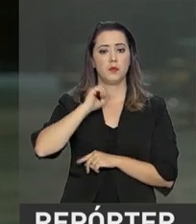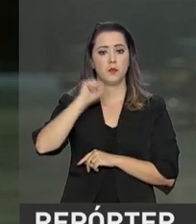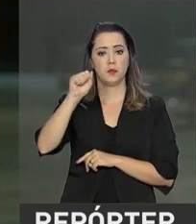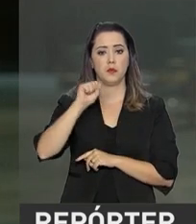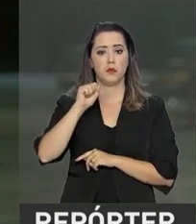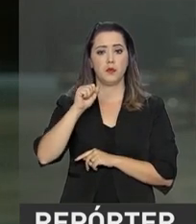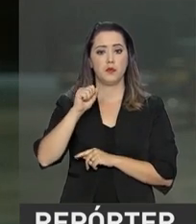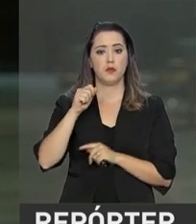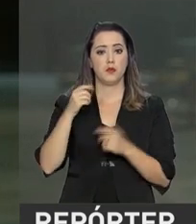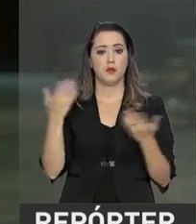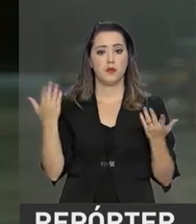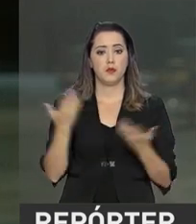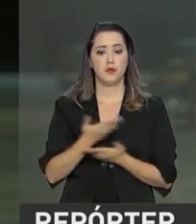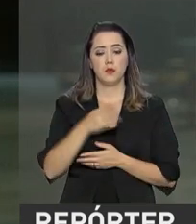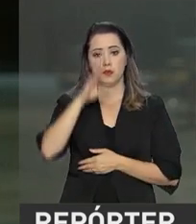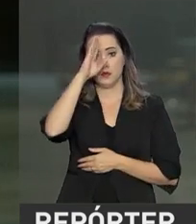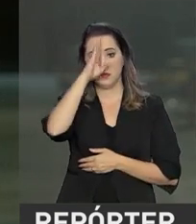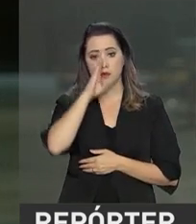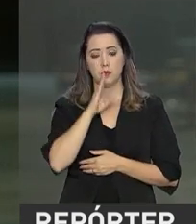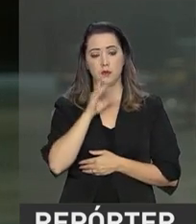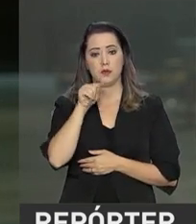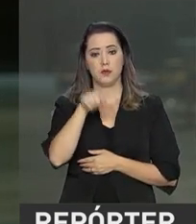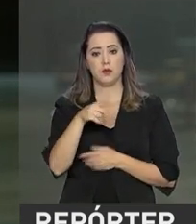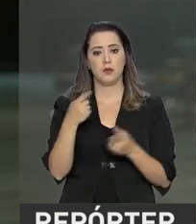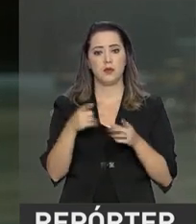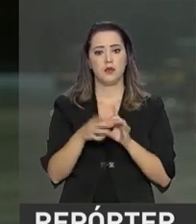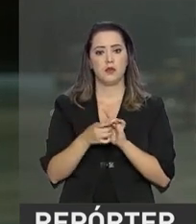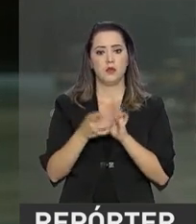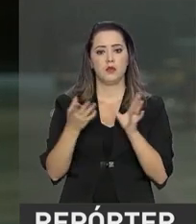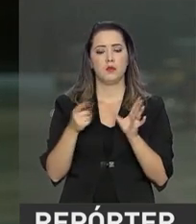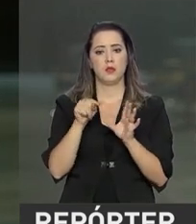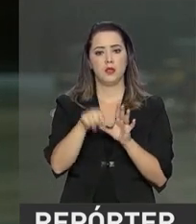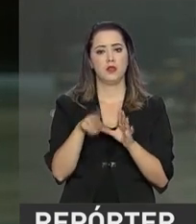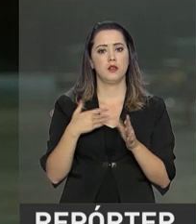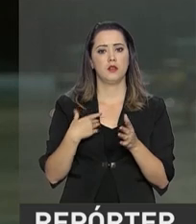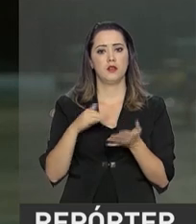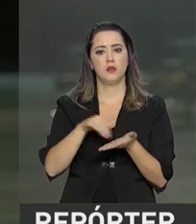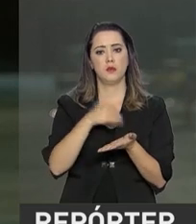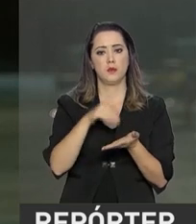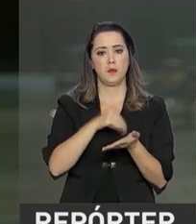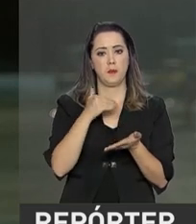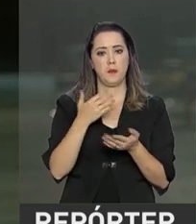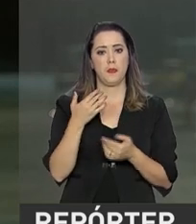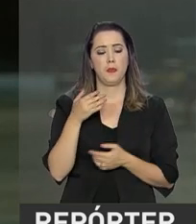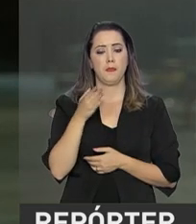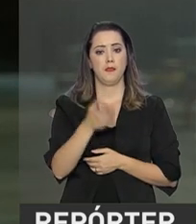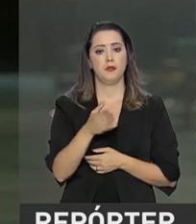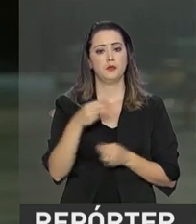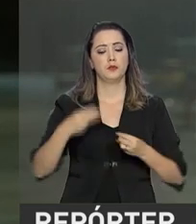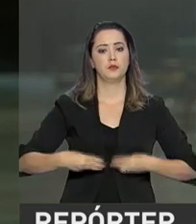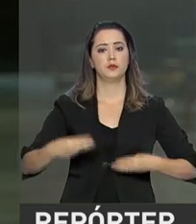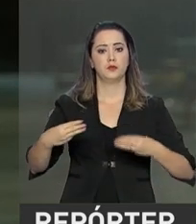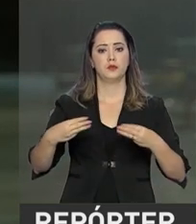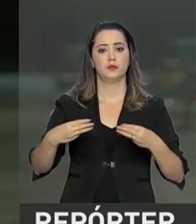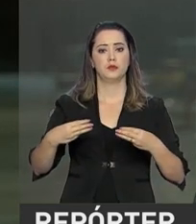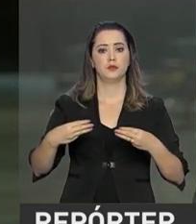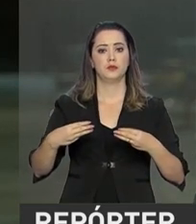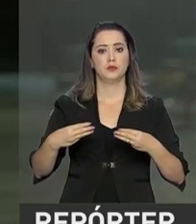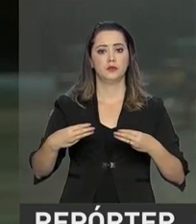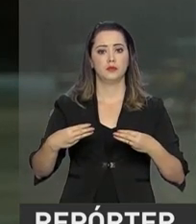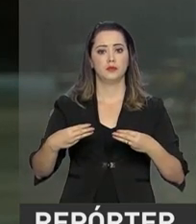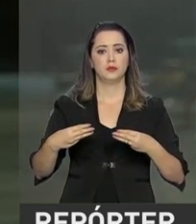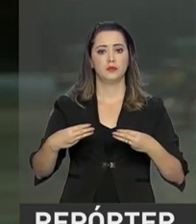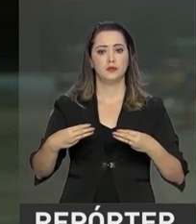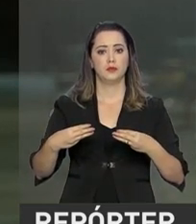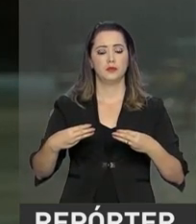automática e não a gratuidade automática ao se inscrever no exame nacional do ensino médio o ministério o perdão por